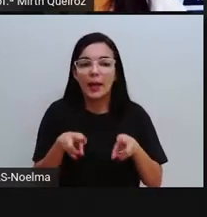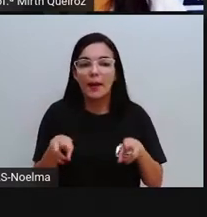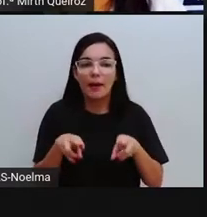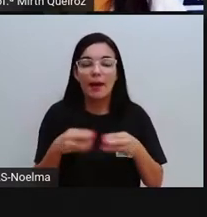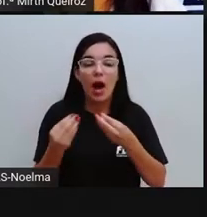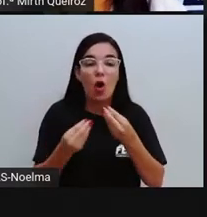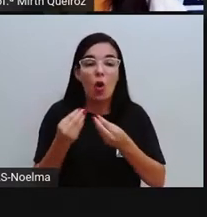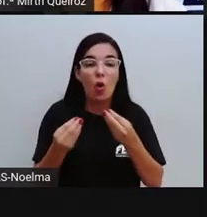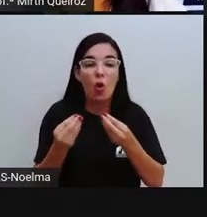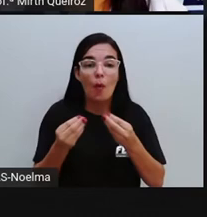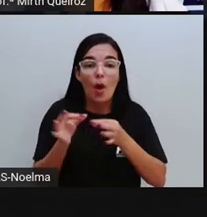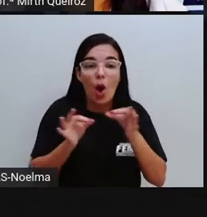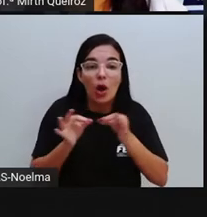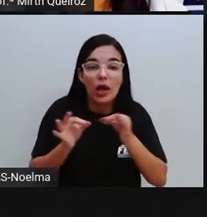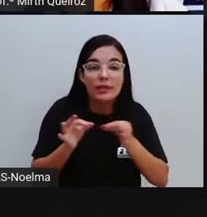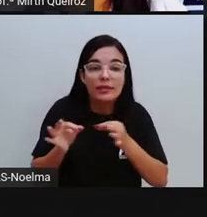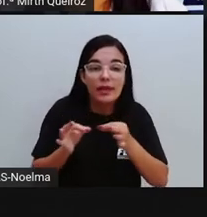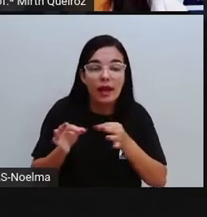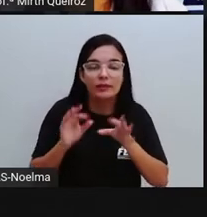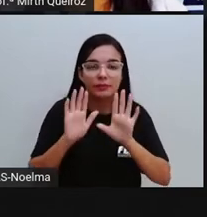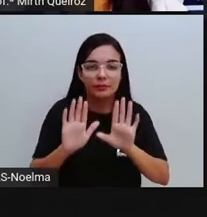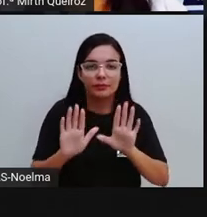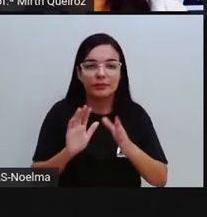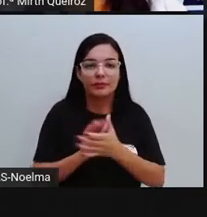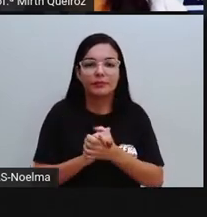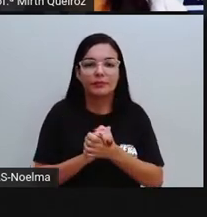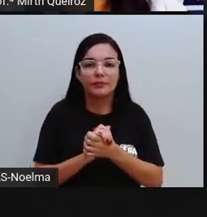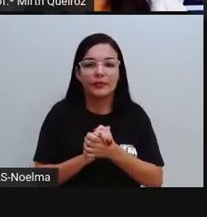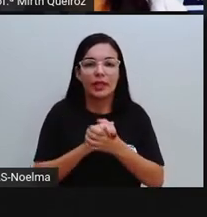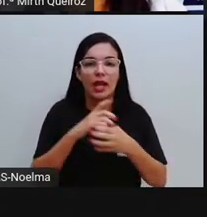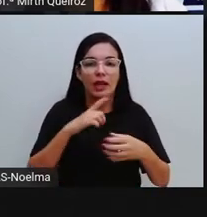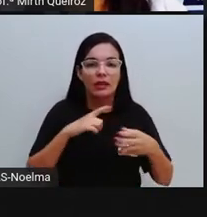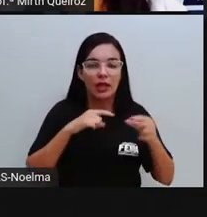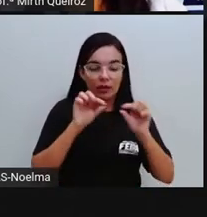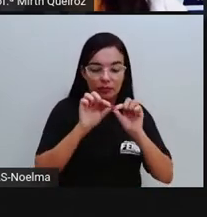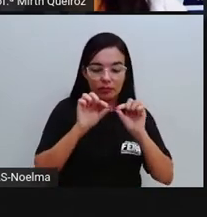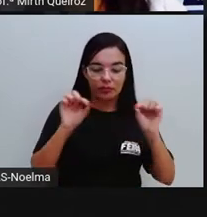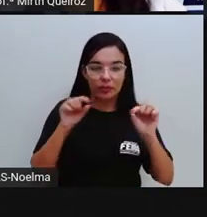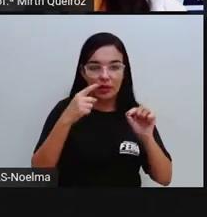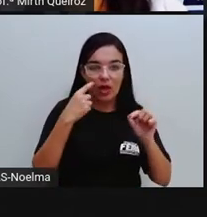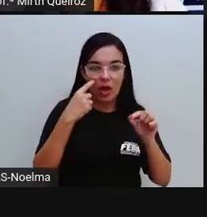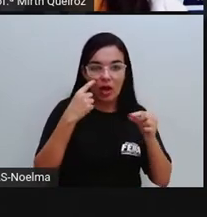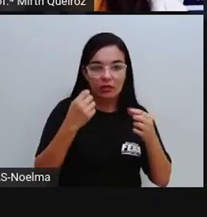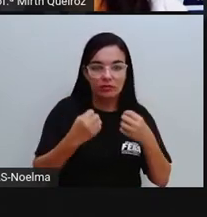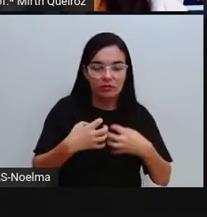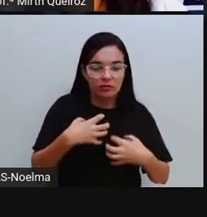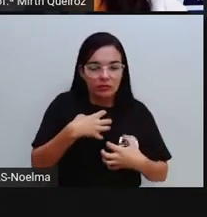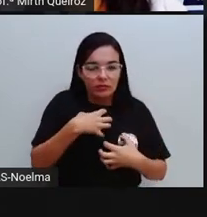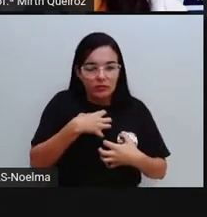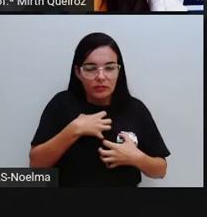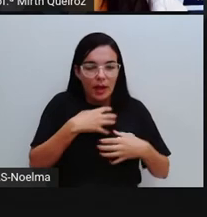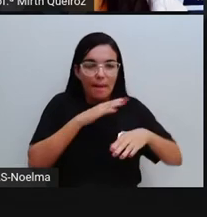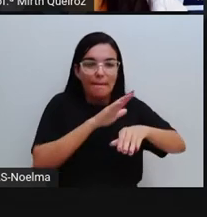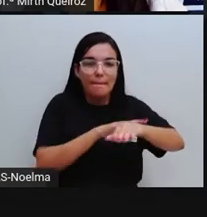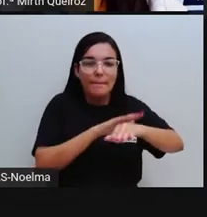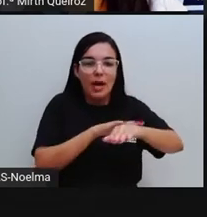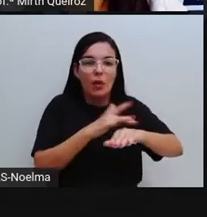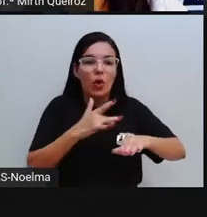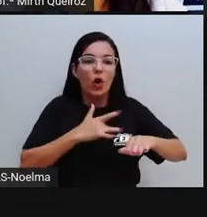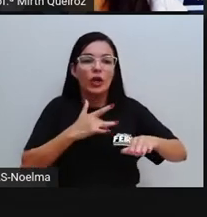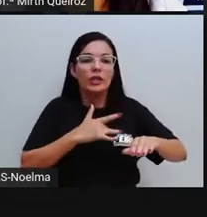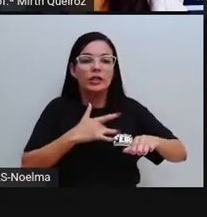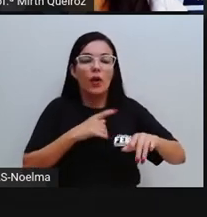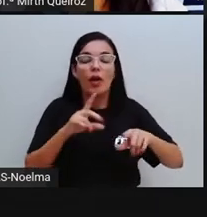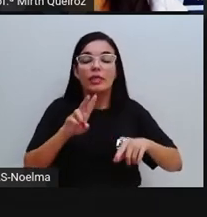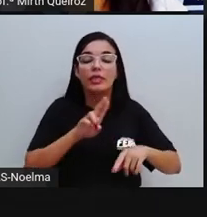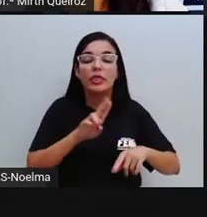dentro dessa estrofe. Nós temos inspiração, mão, coração. E aí vai alternando de linha,